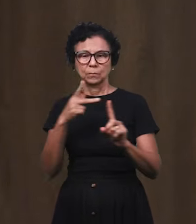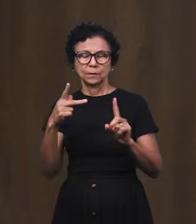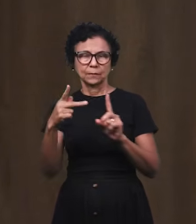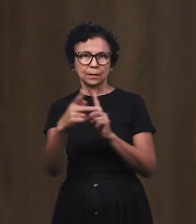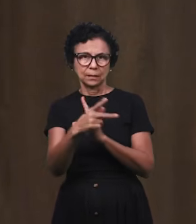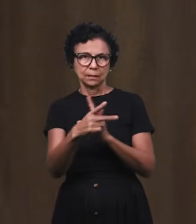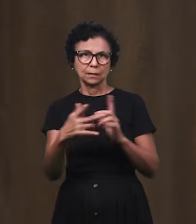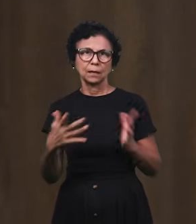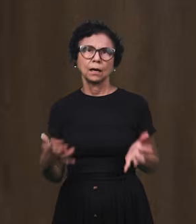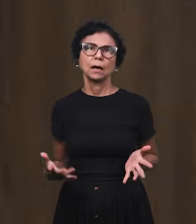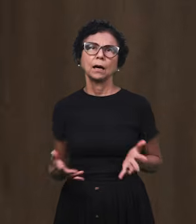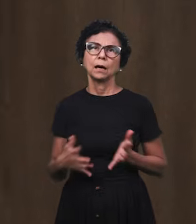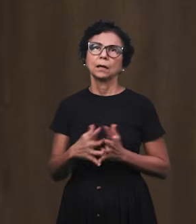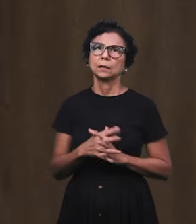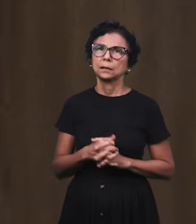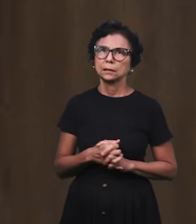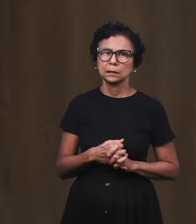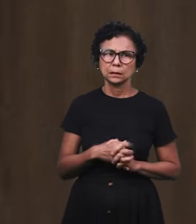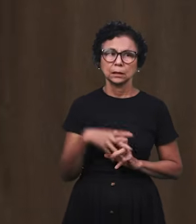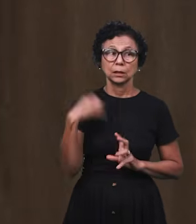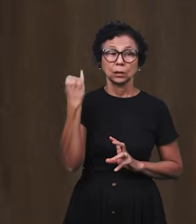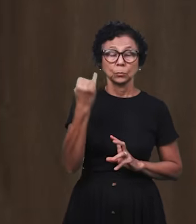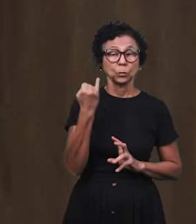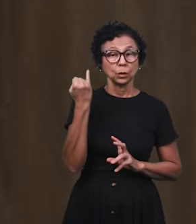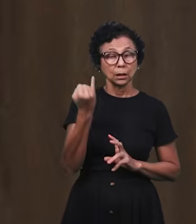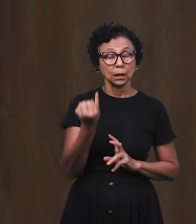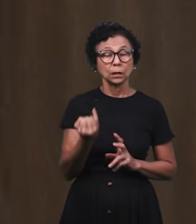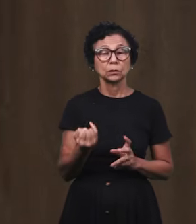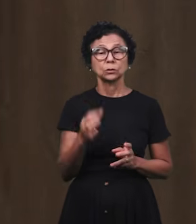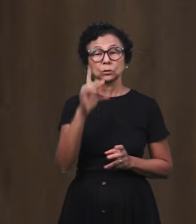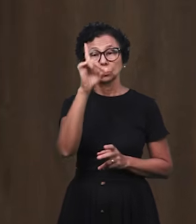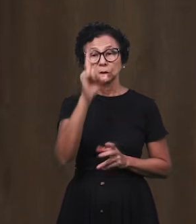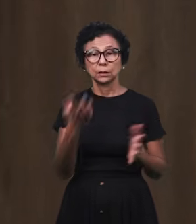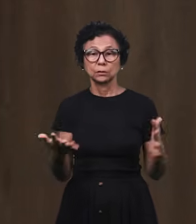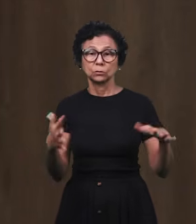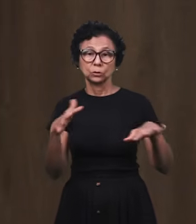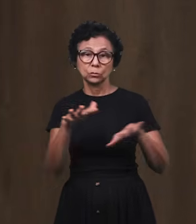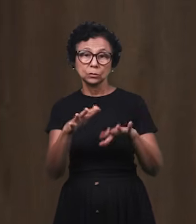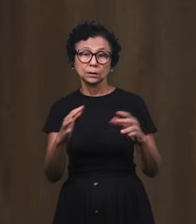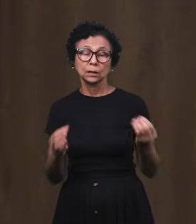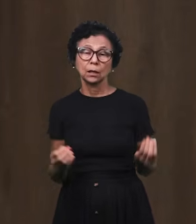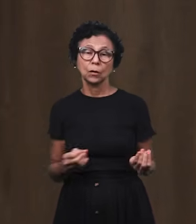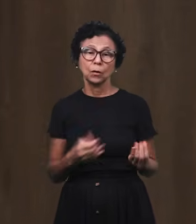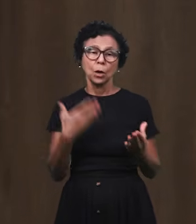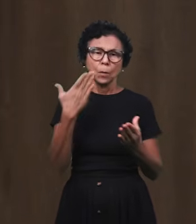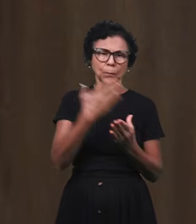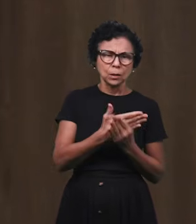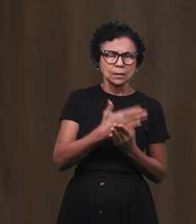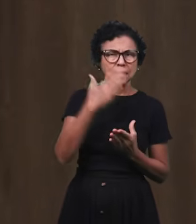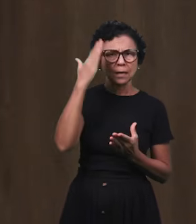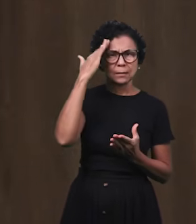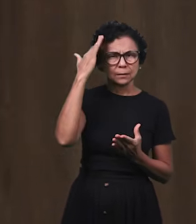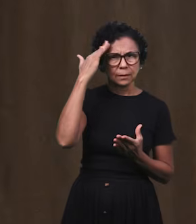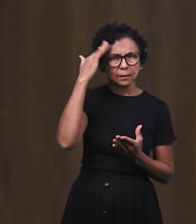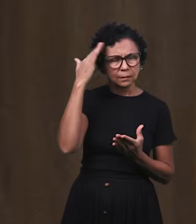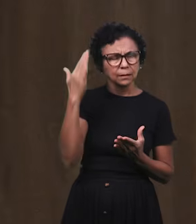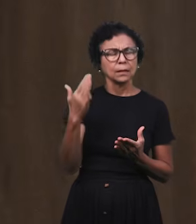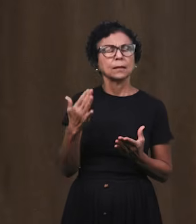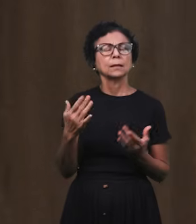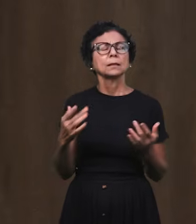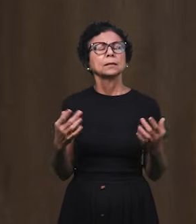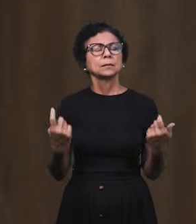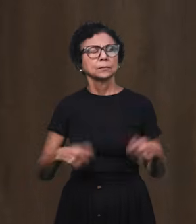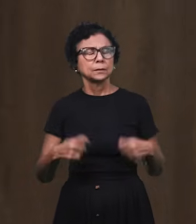civil, até mesmo para quando eu estou com um cliente ali ou atuando no processo dele, eu consigo ter estratégia. Então, assim, é muito